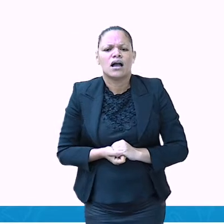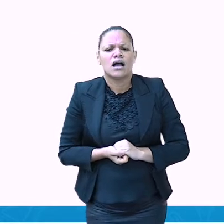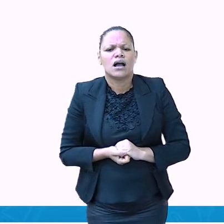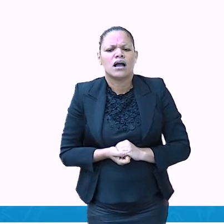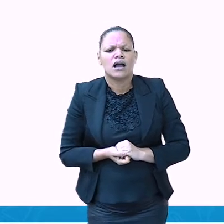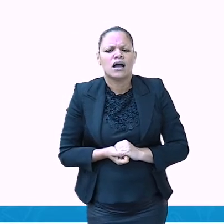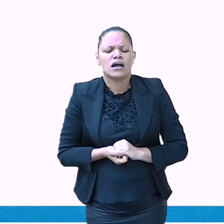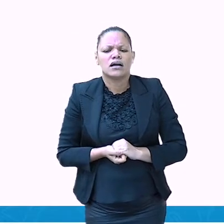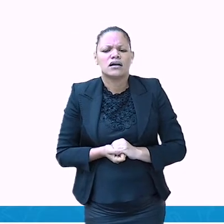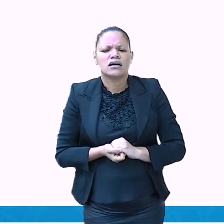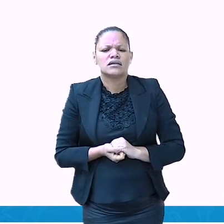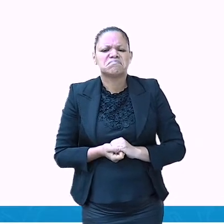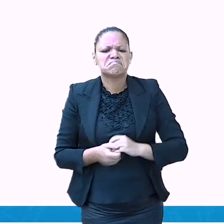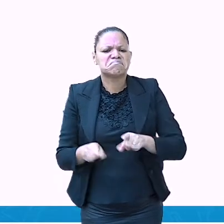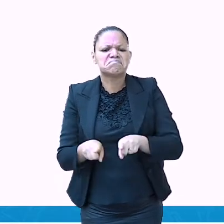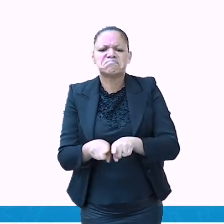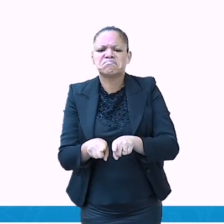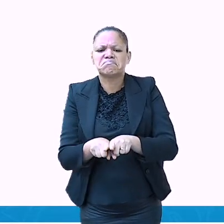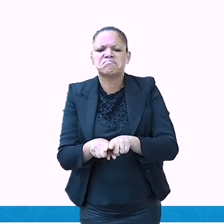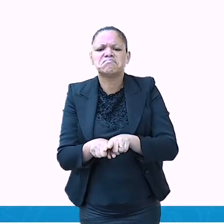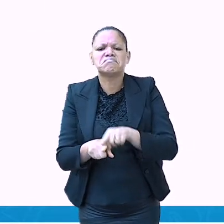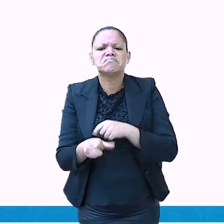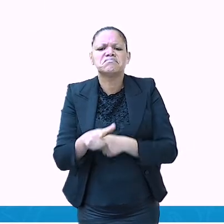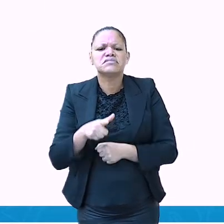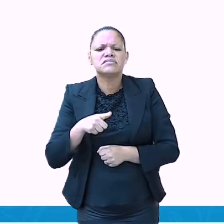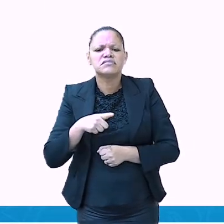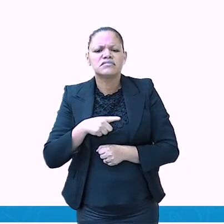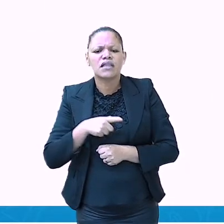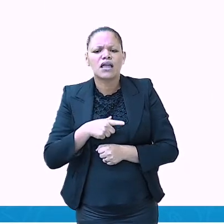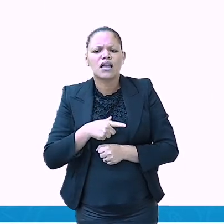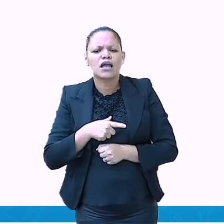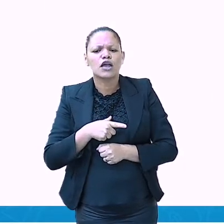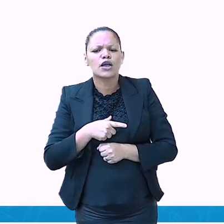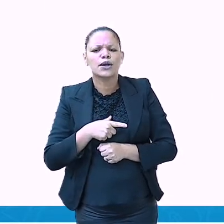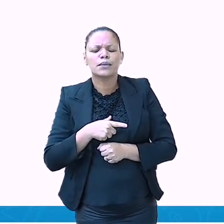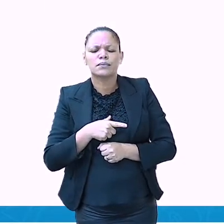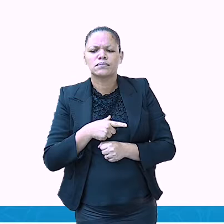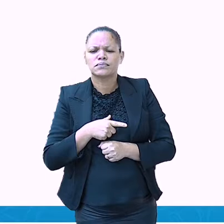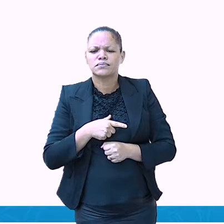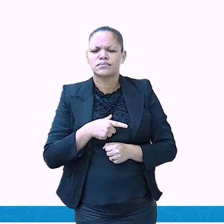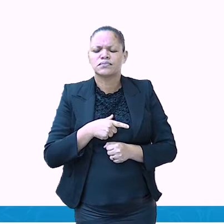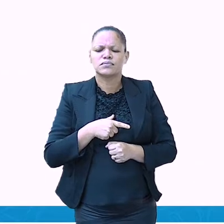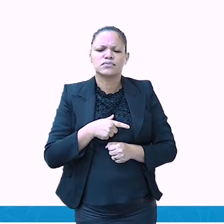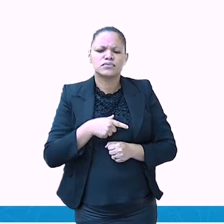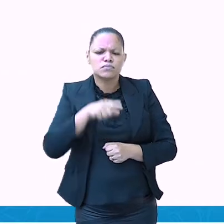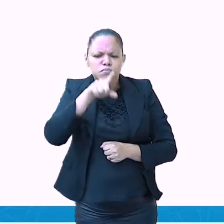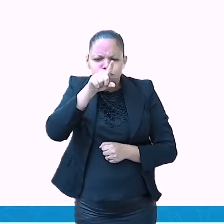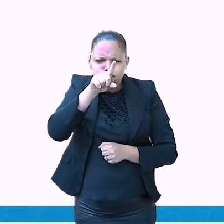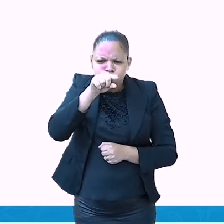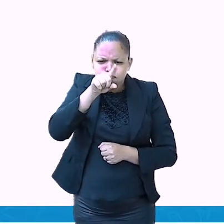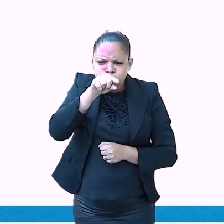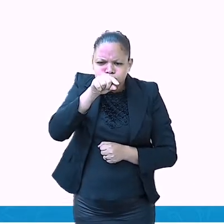diferença é só o tamanho. Então, nós temos ali um mini adulto, um mini pássaro.